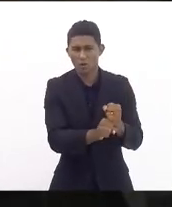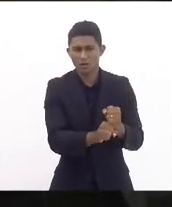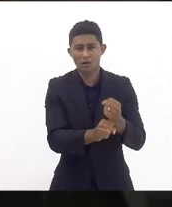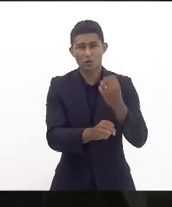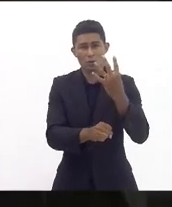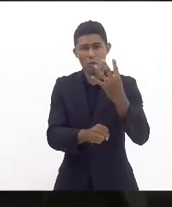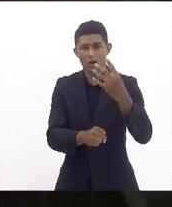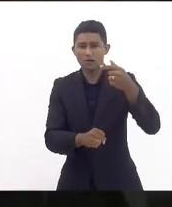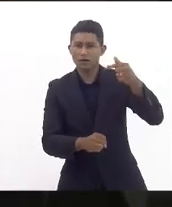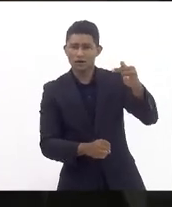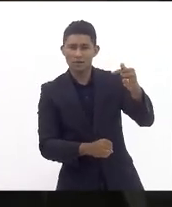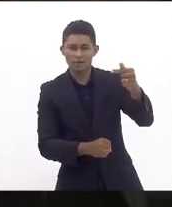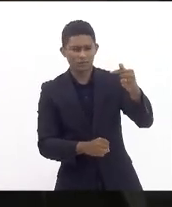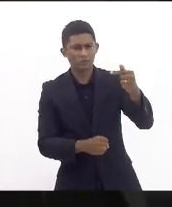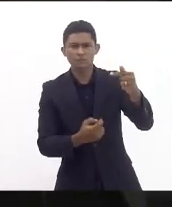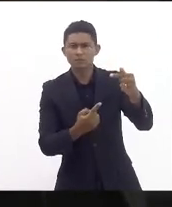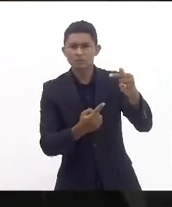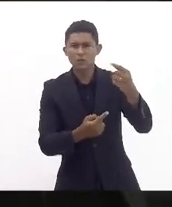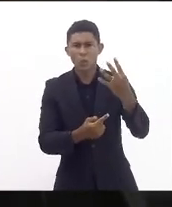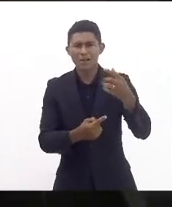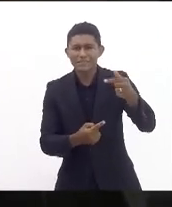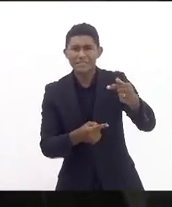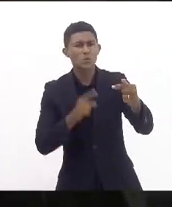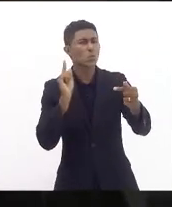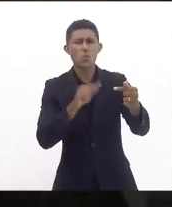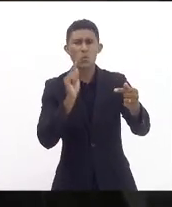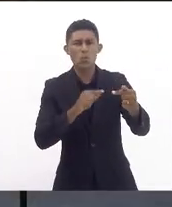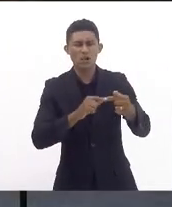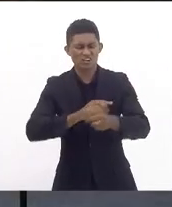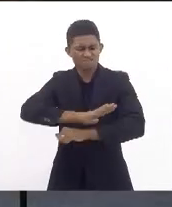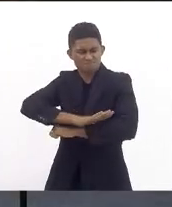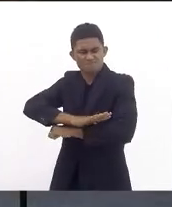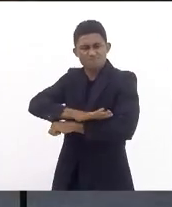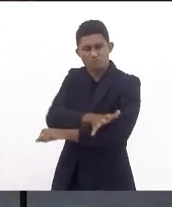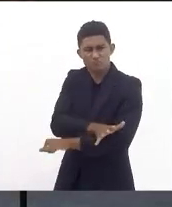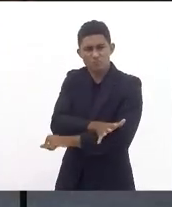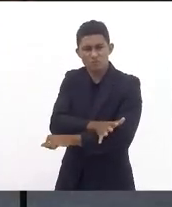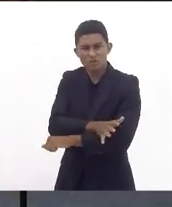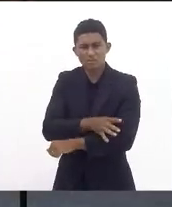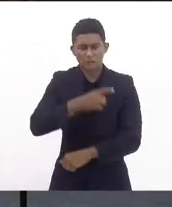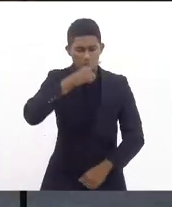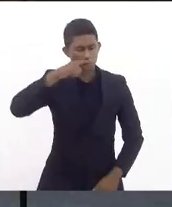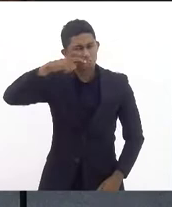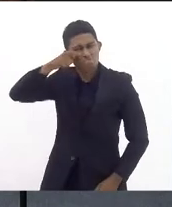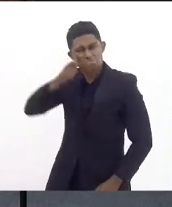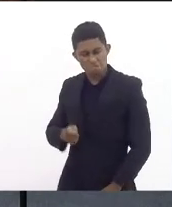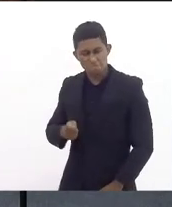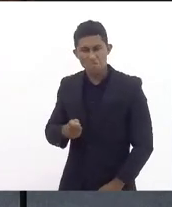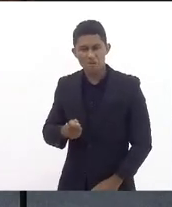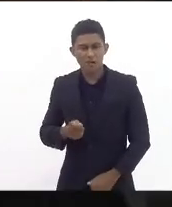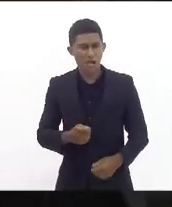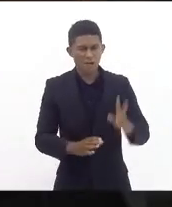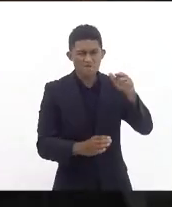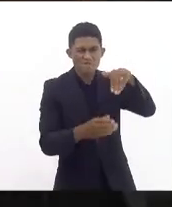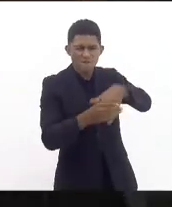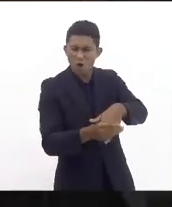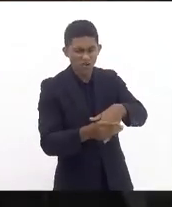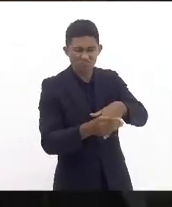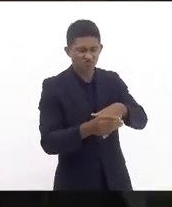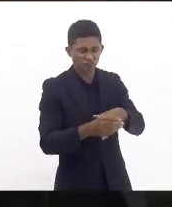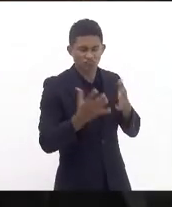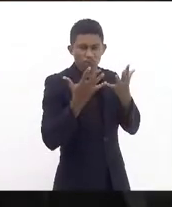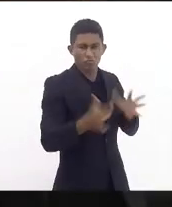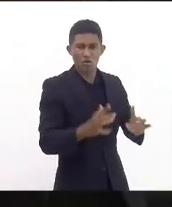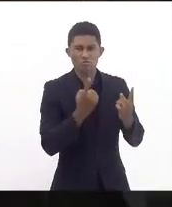47 racistas machistas que negaram o seu voto é porque